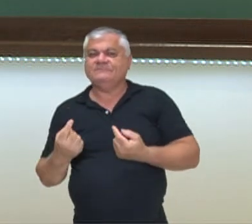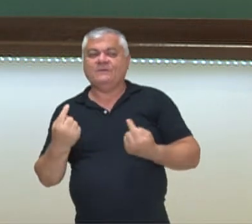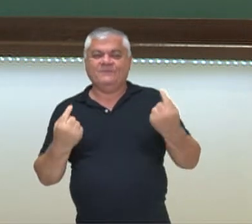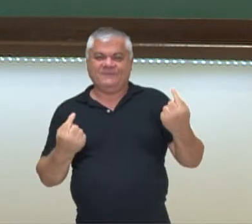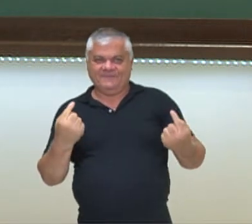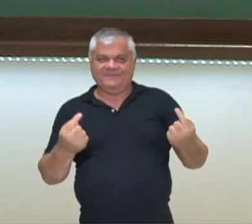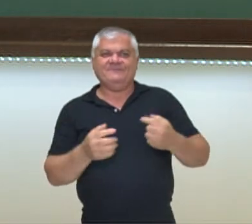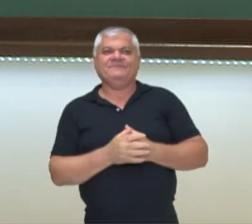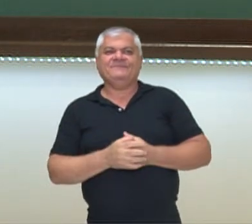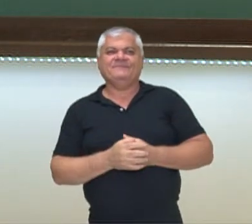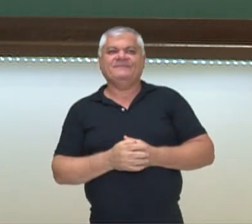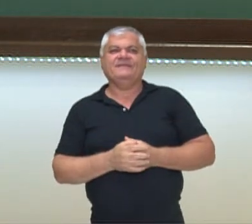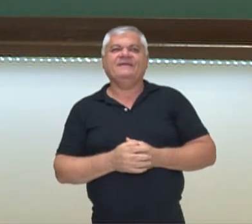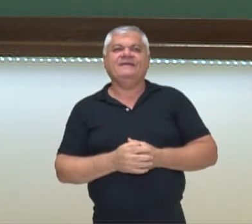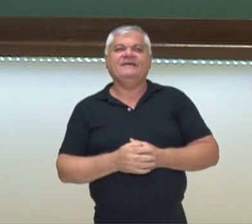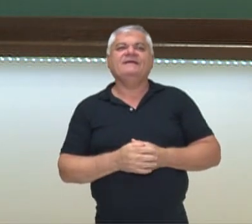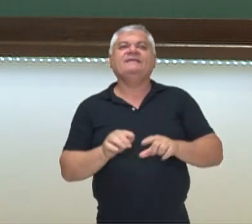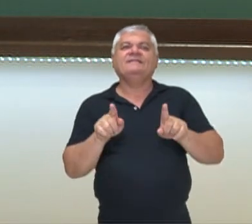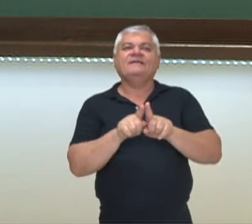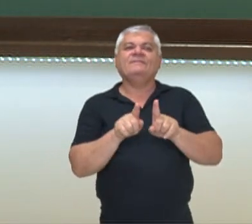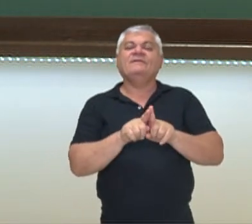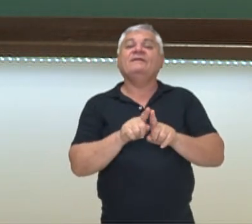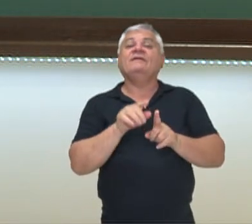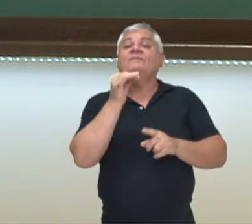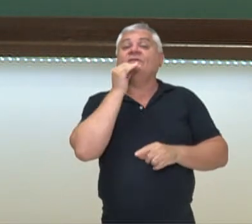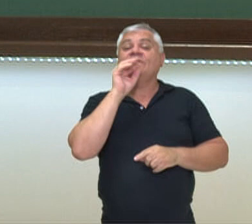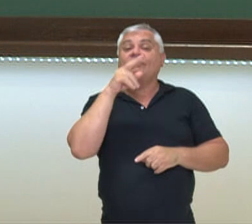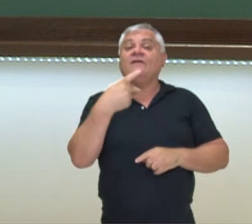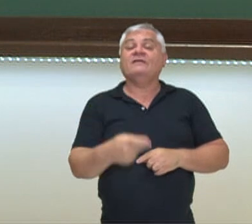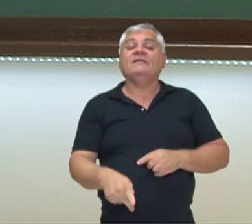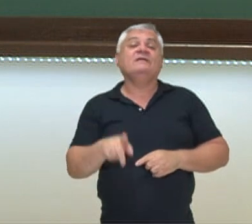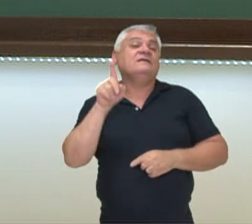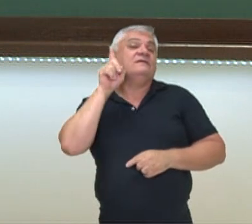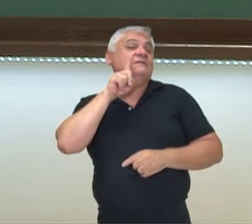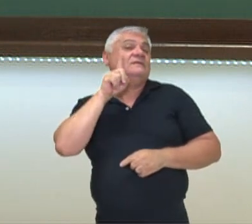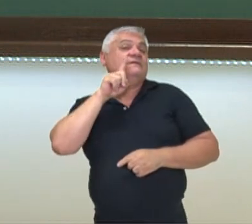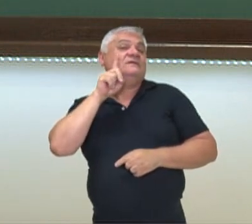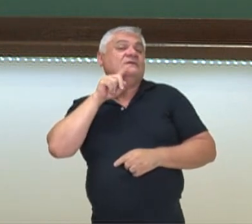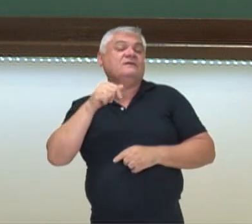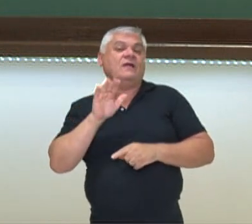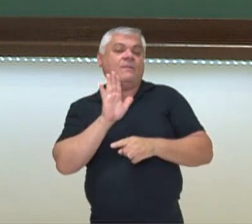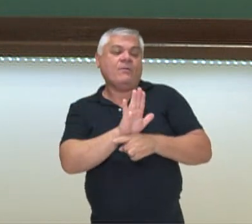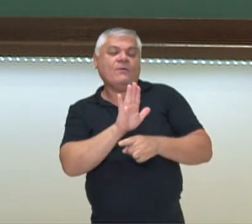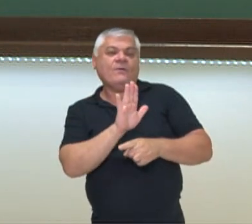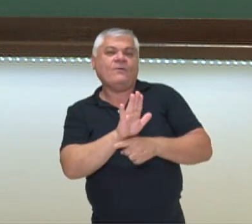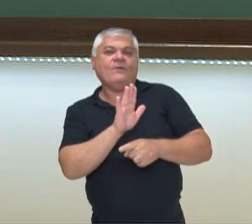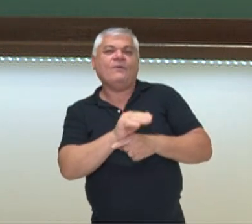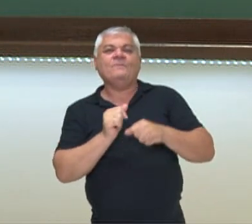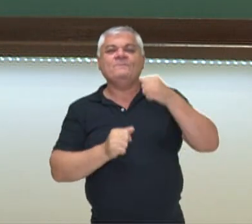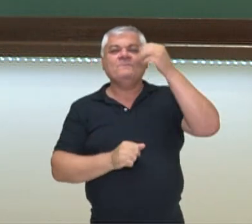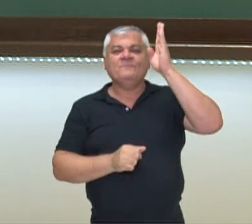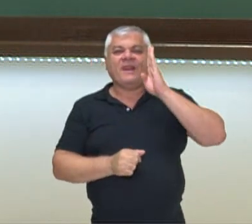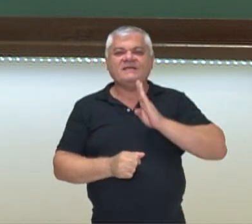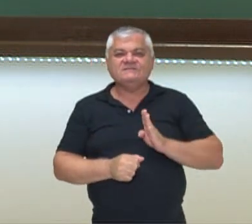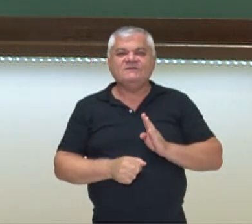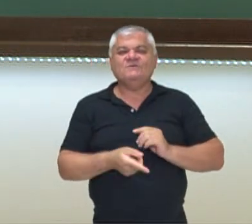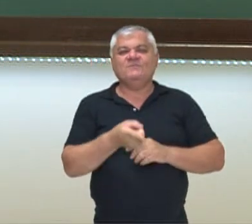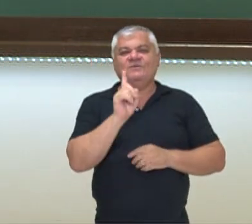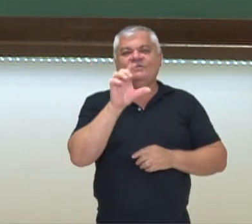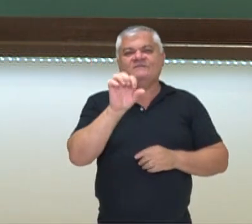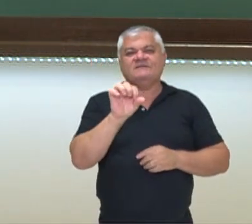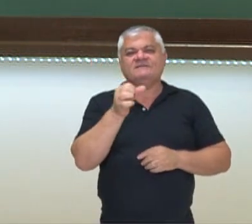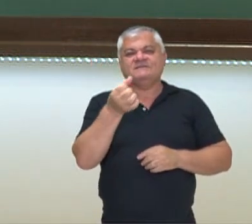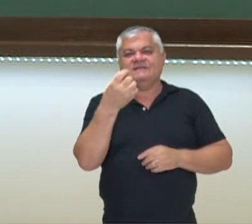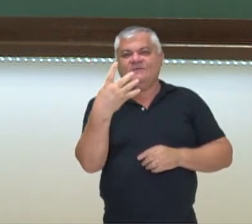aqui usamos a situação dos americanos apoiando o golpe brasileiro em 1964,